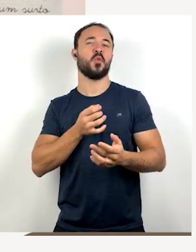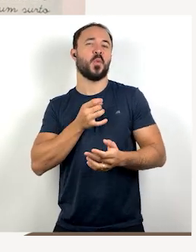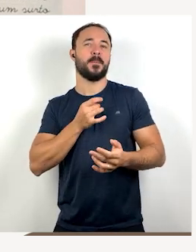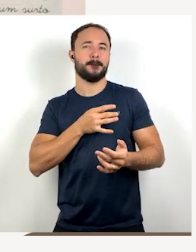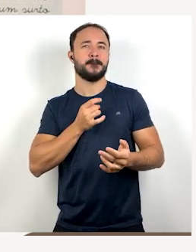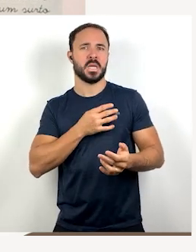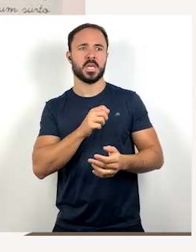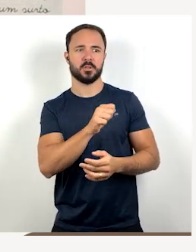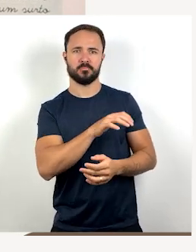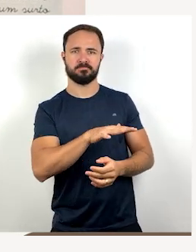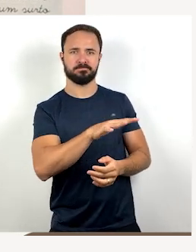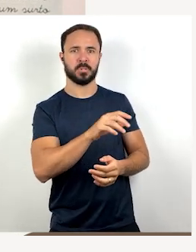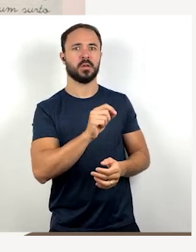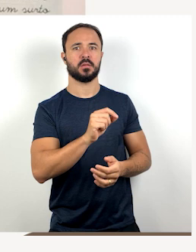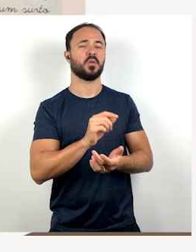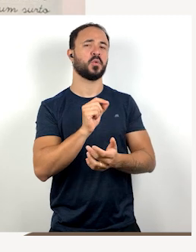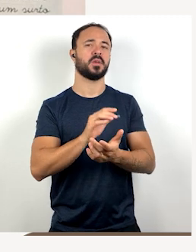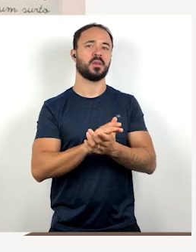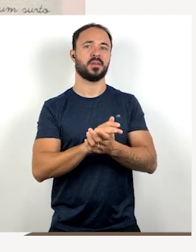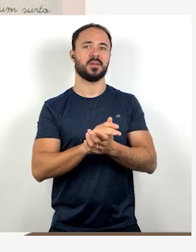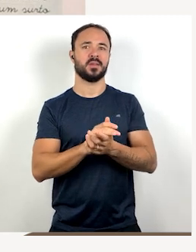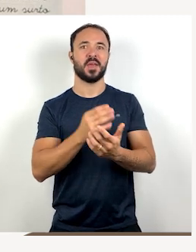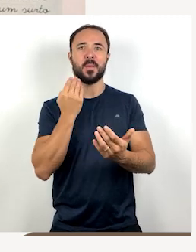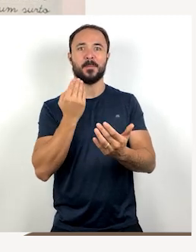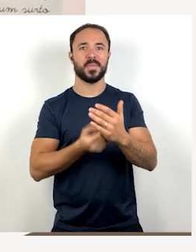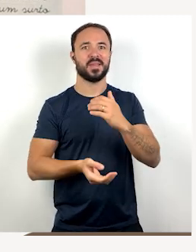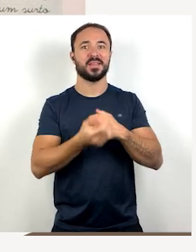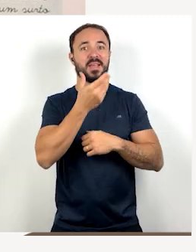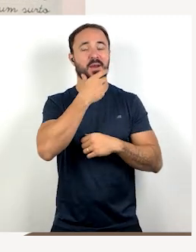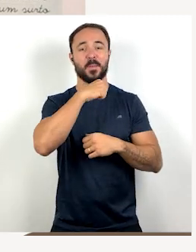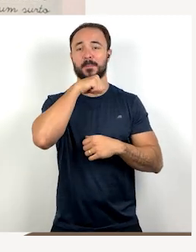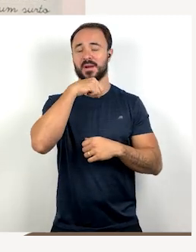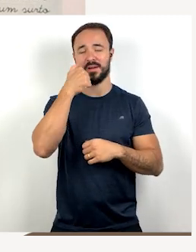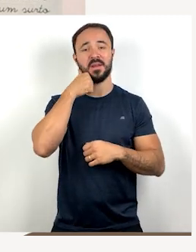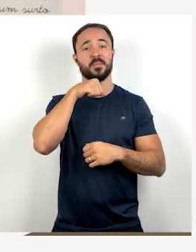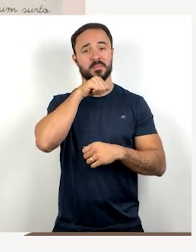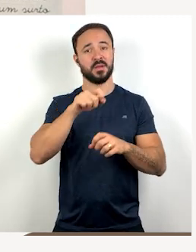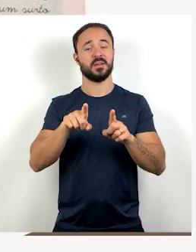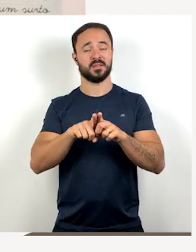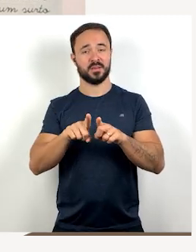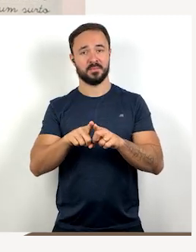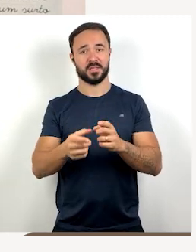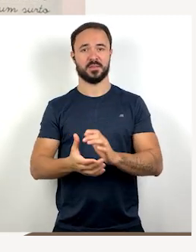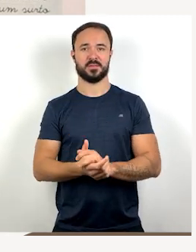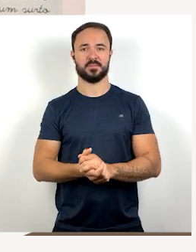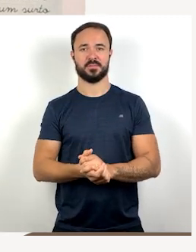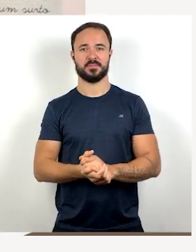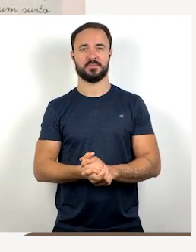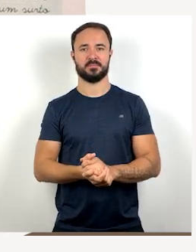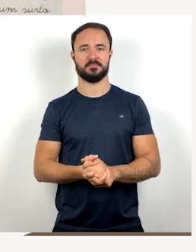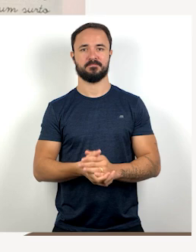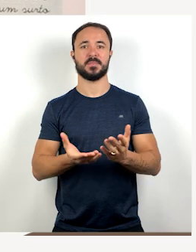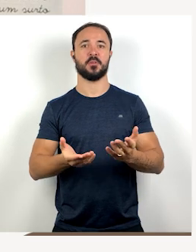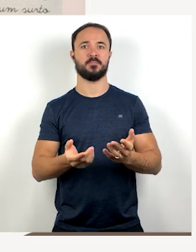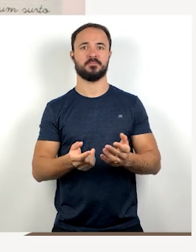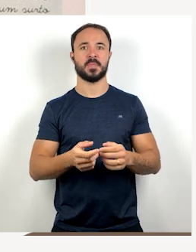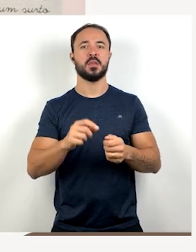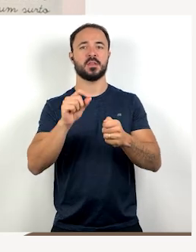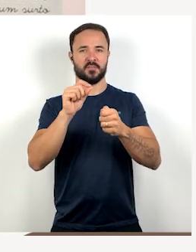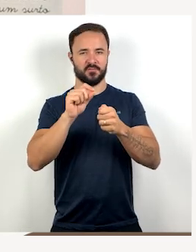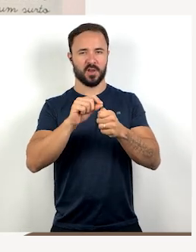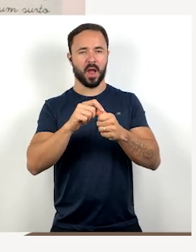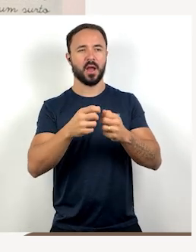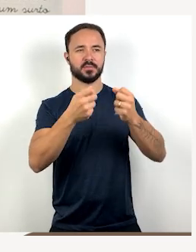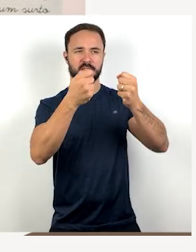de estar presa, além de viver uma guerra, é também ficar sem os pais, tá? E aí, isso aqui é feito